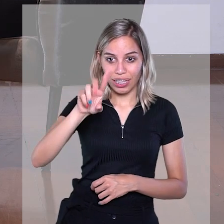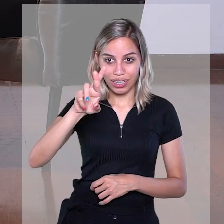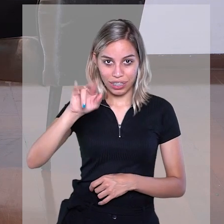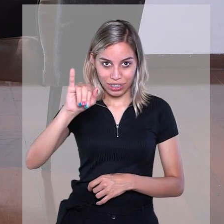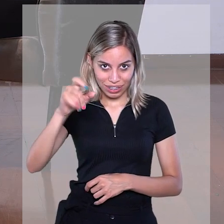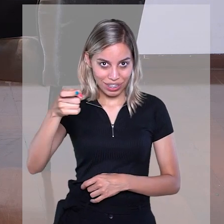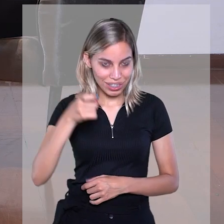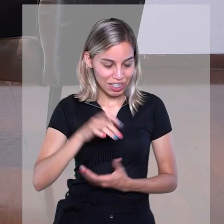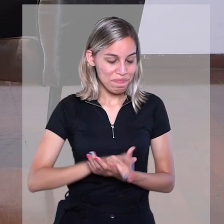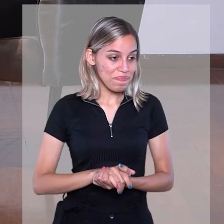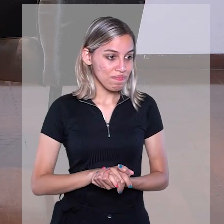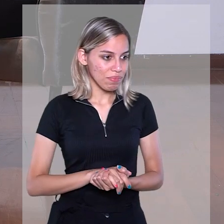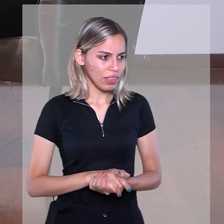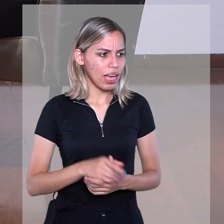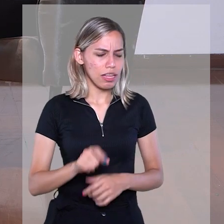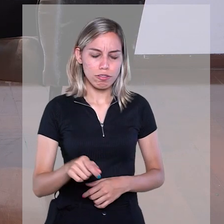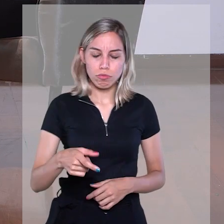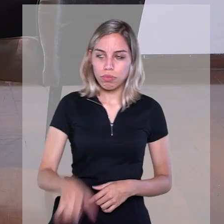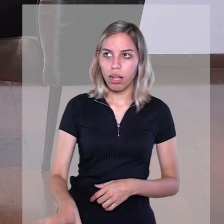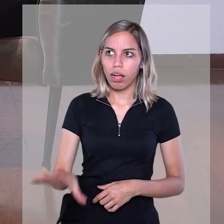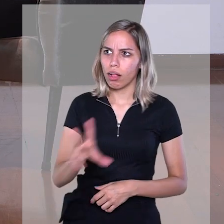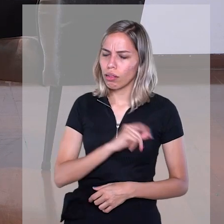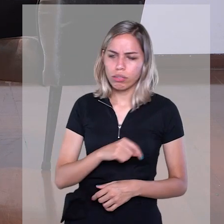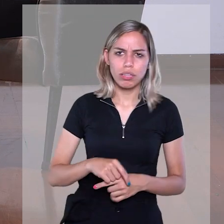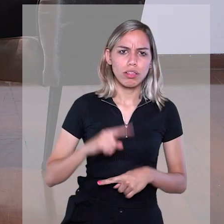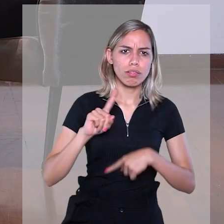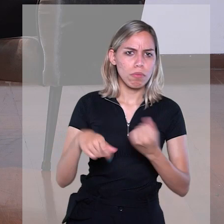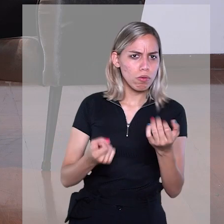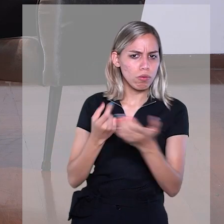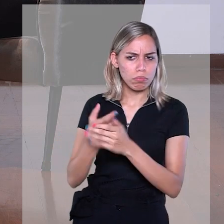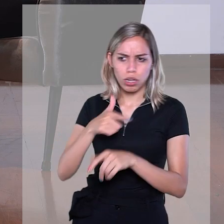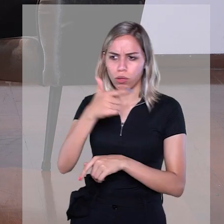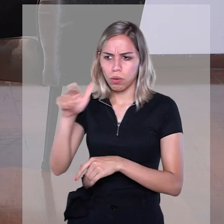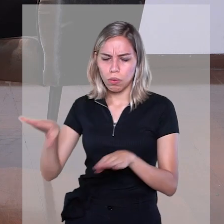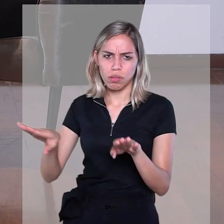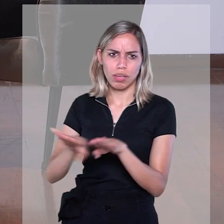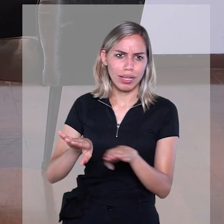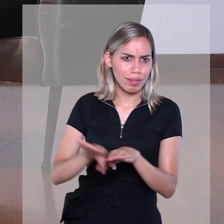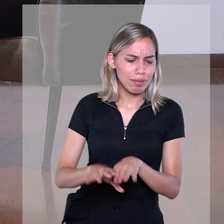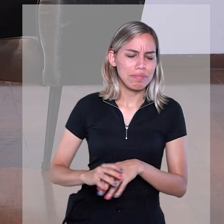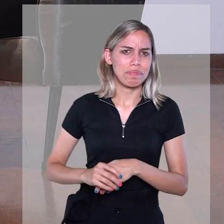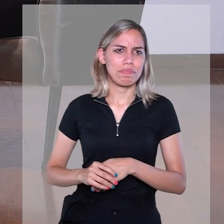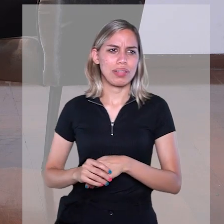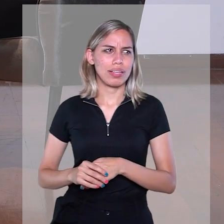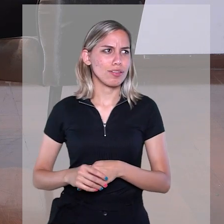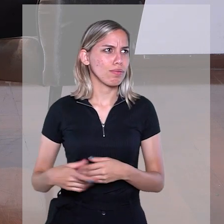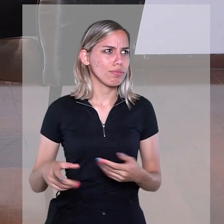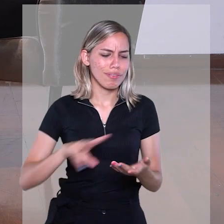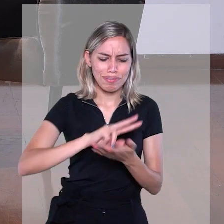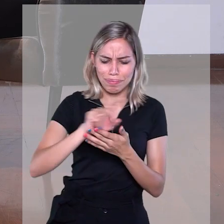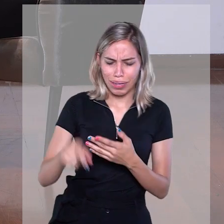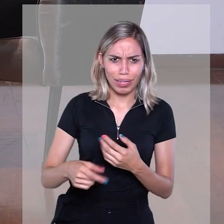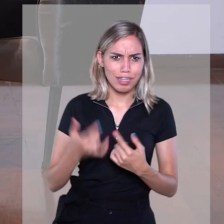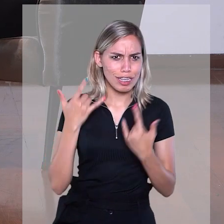ouvir depois Walter Franco, os discos mais experimentais do Walter Franco, e Stockhausen, e John Cage, porque